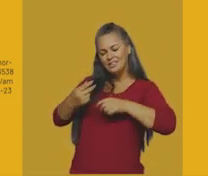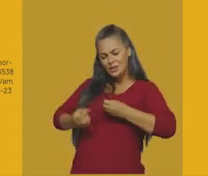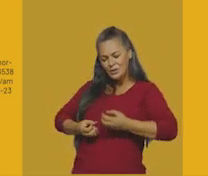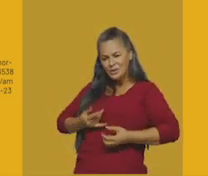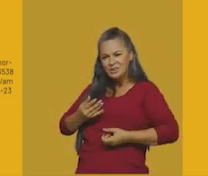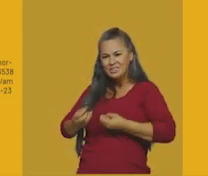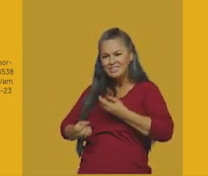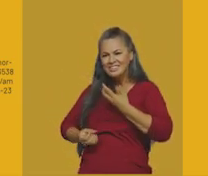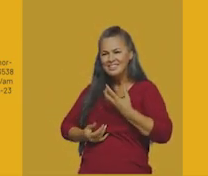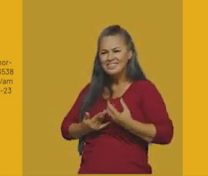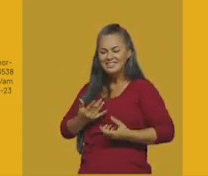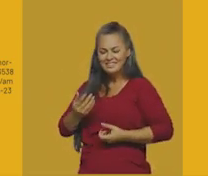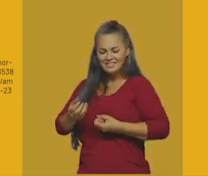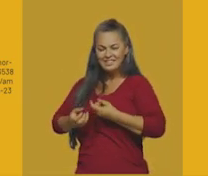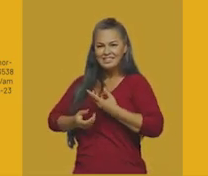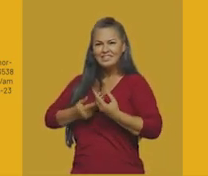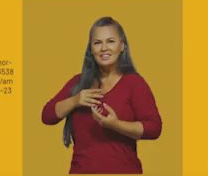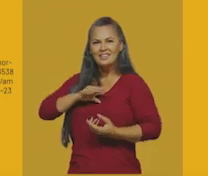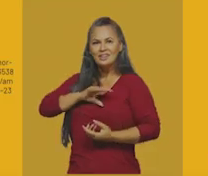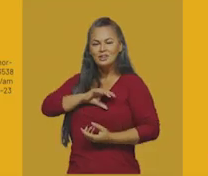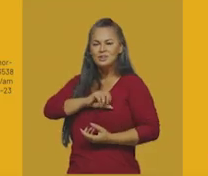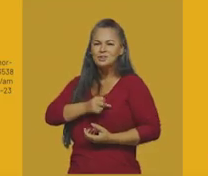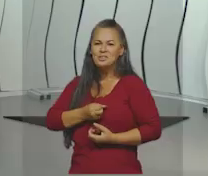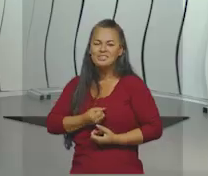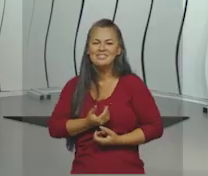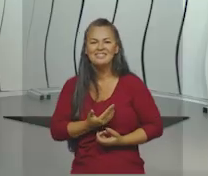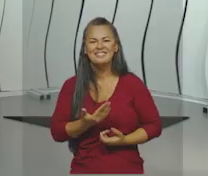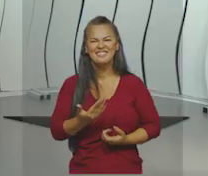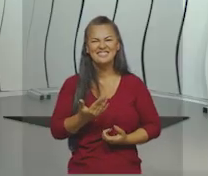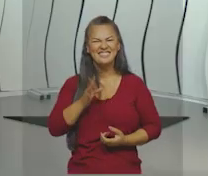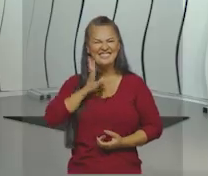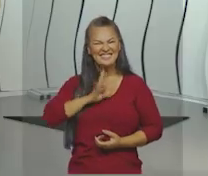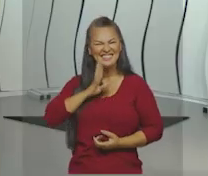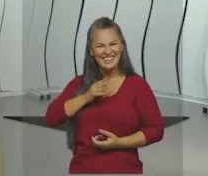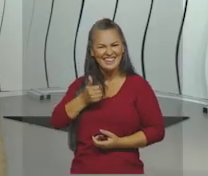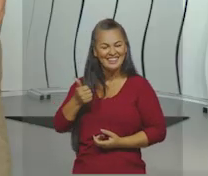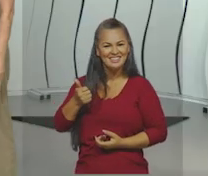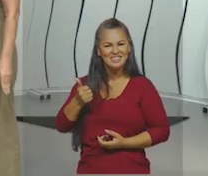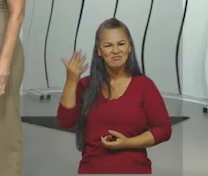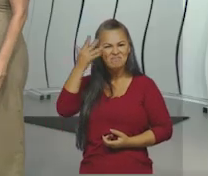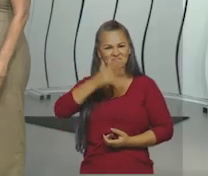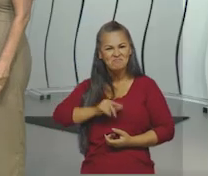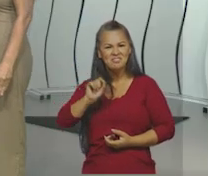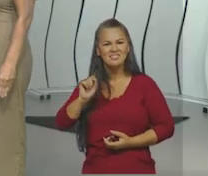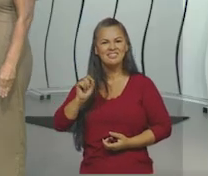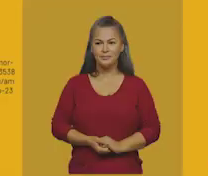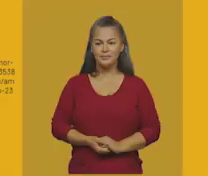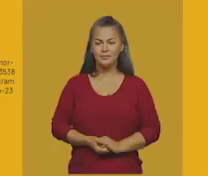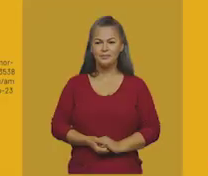me dá o encontro desse olhar. Olha que lindo, Vinícius de Moraes.